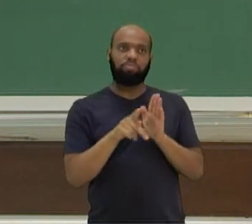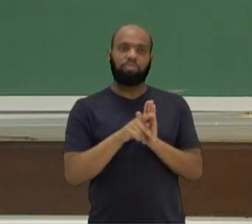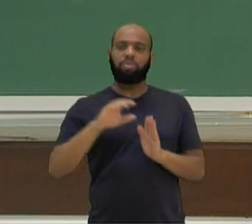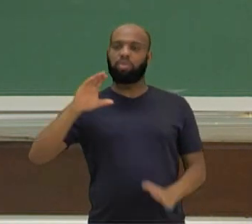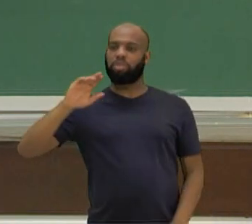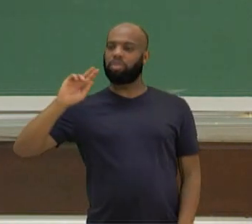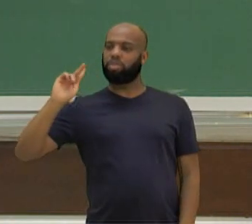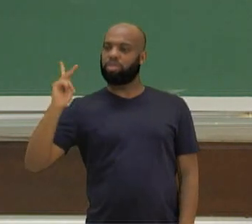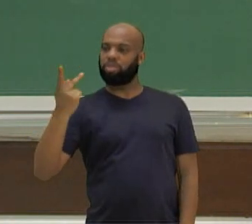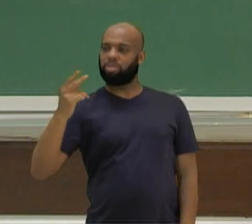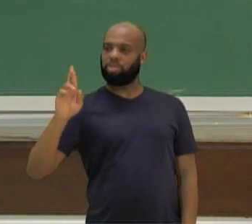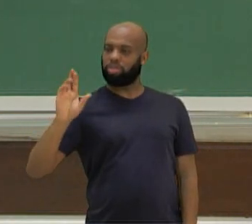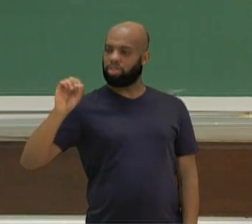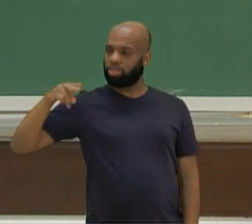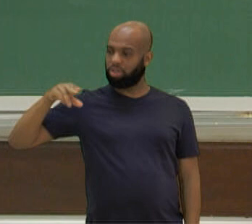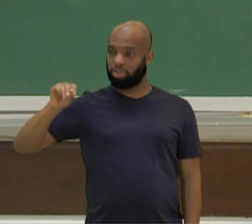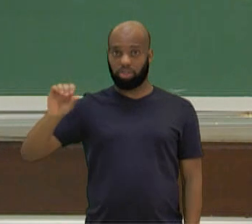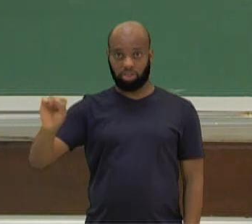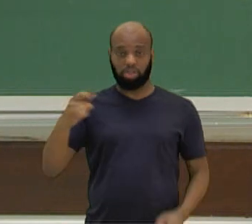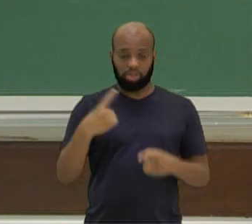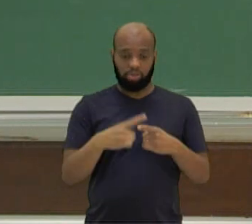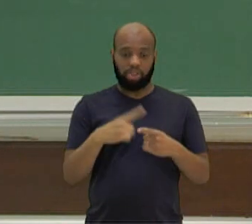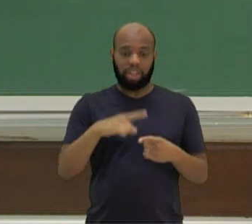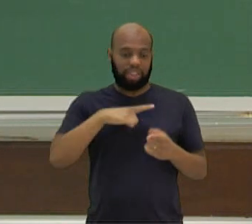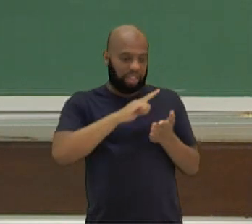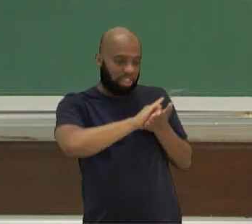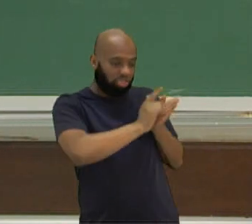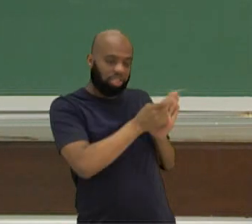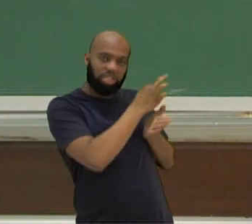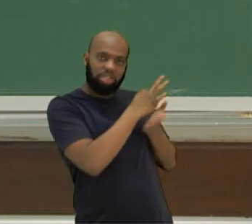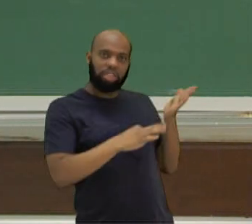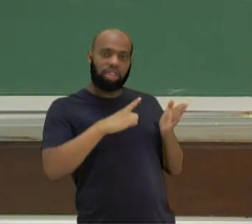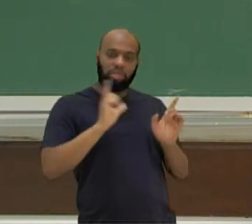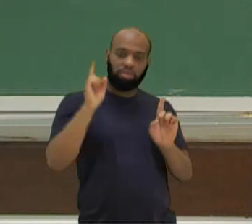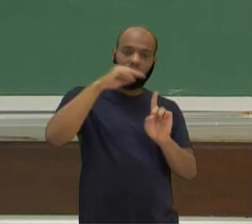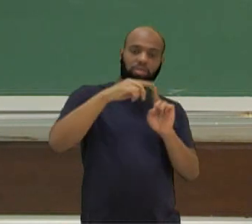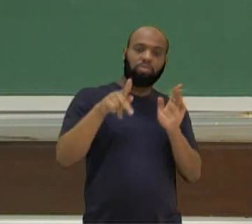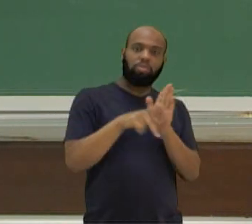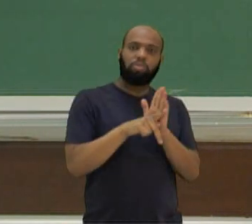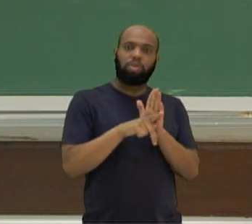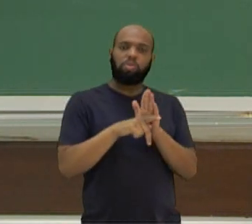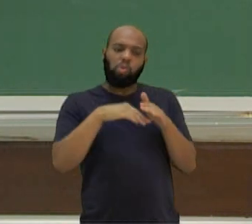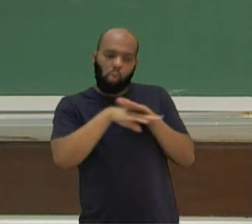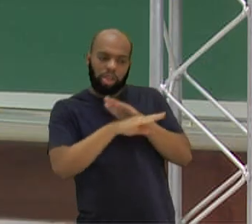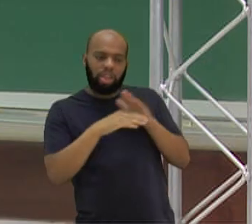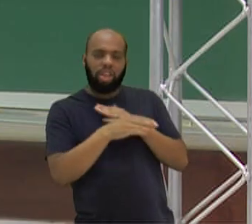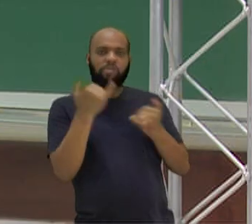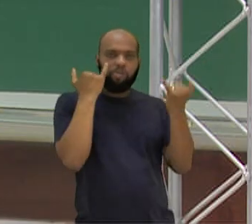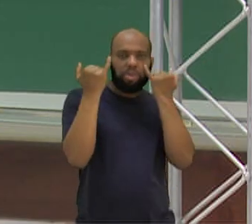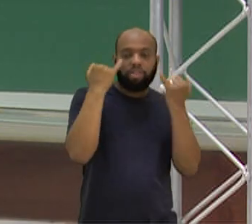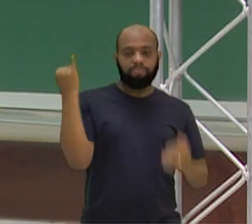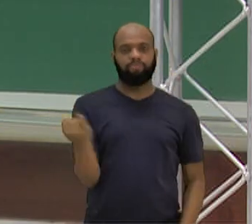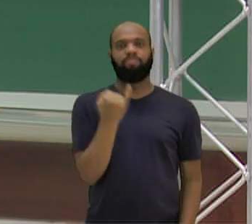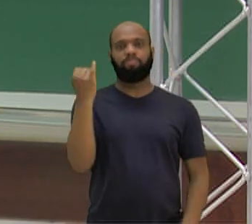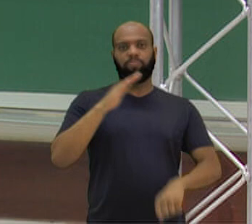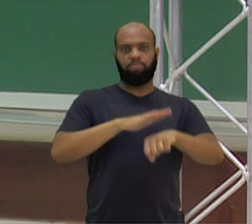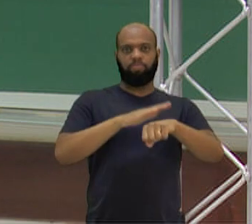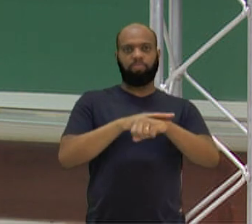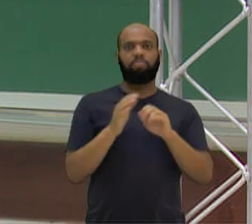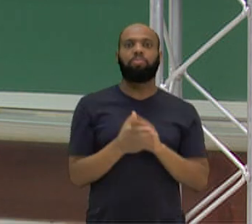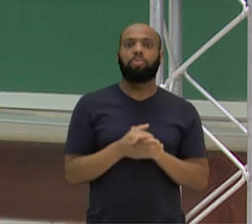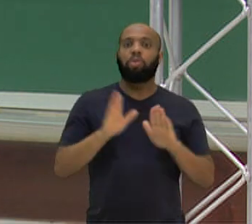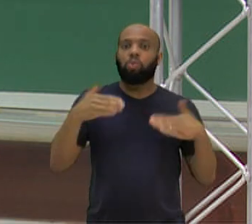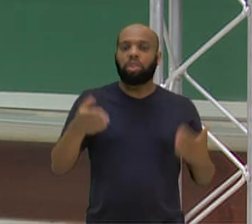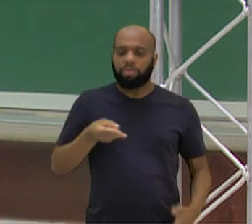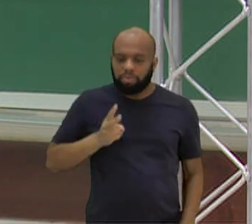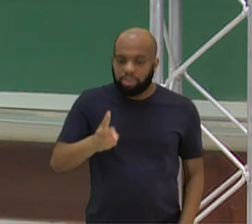ela nasce com o objetivo de registrar as coisas que são importantes naquele momento, tá? Então, ela é sempre